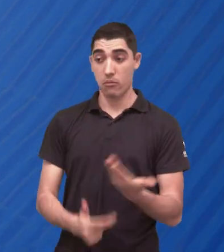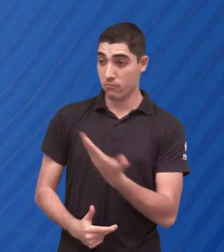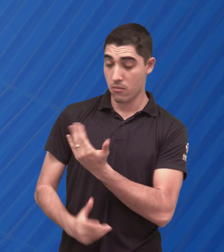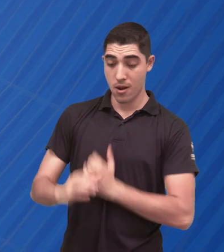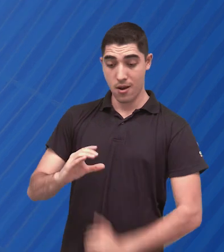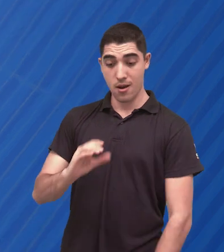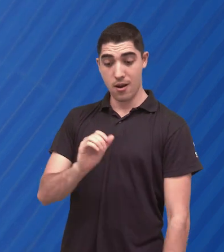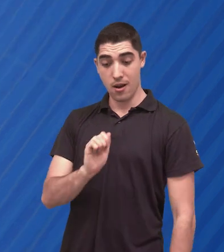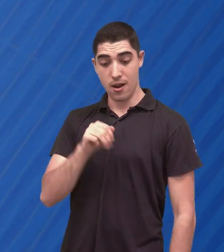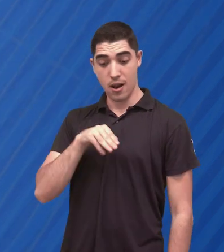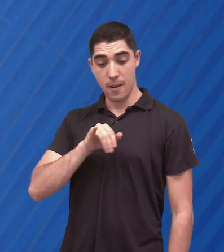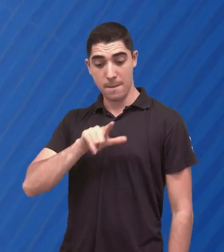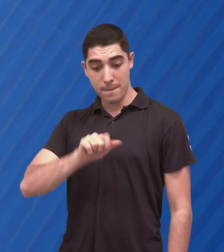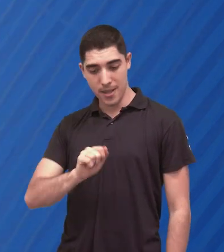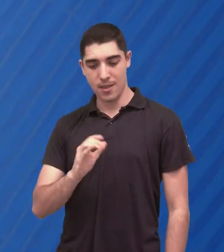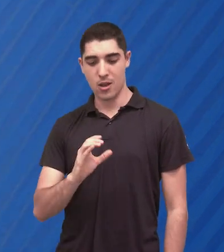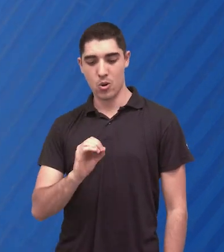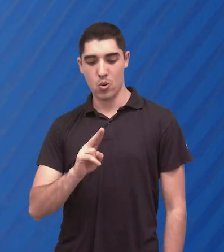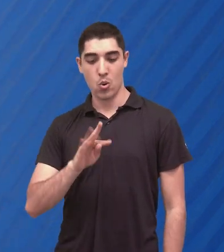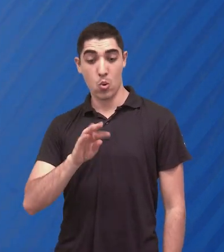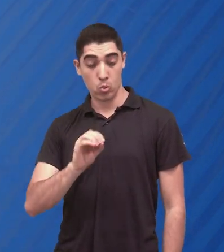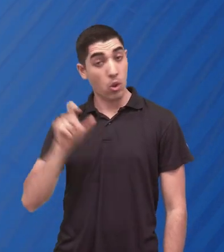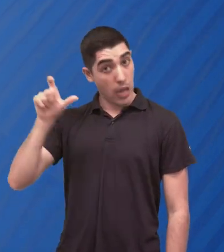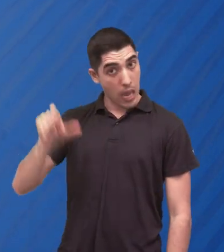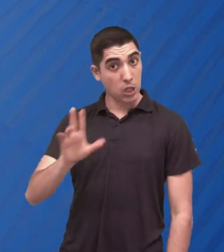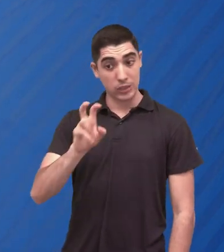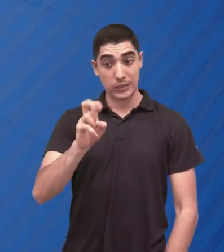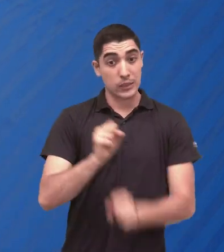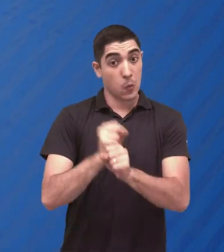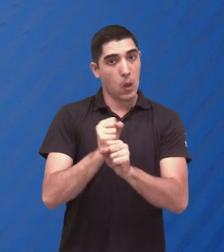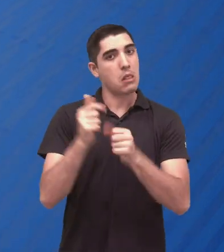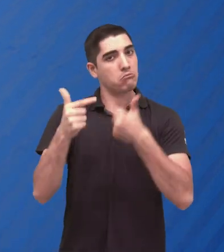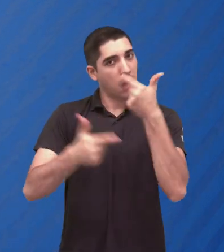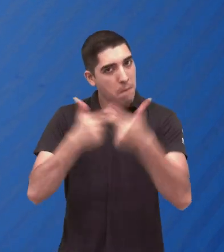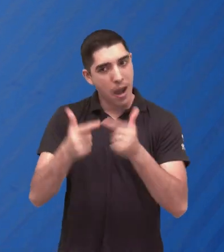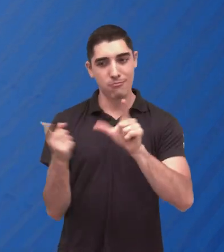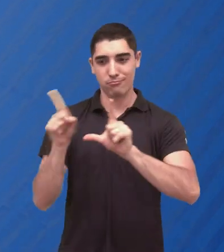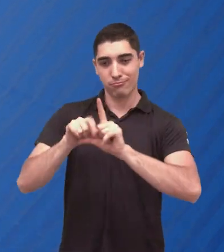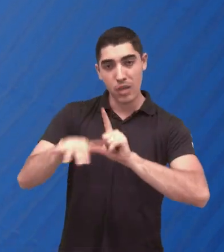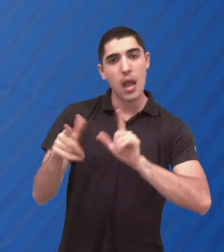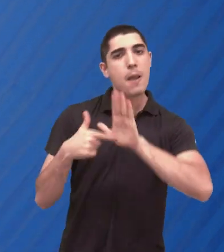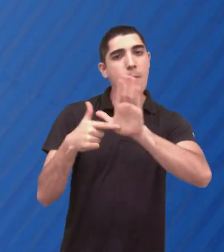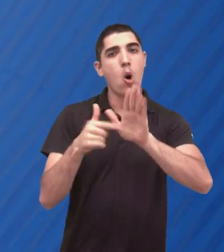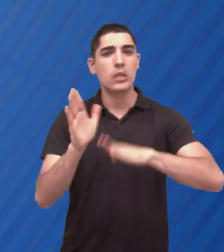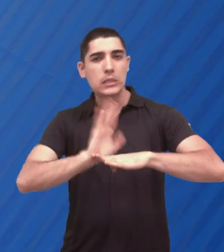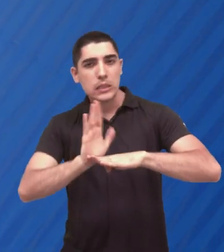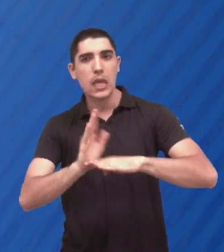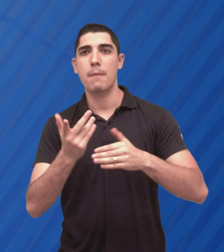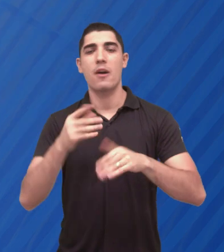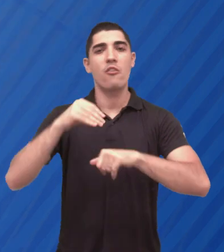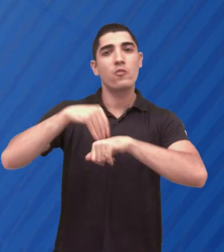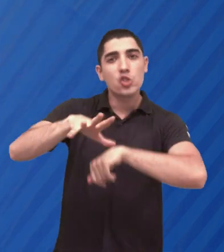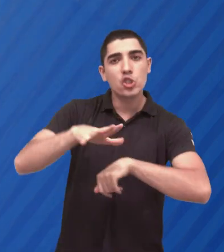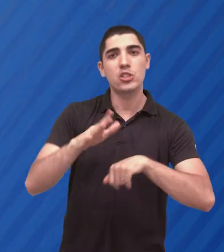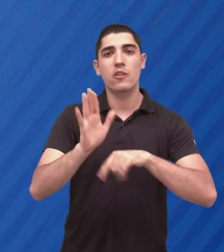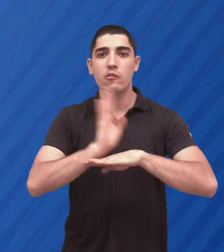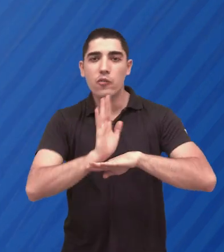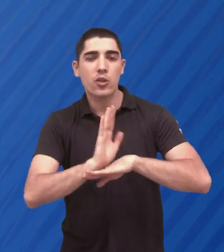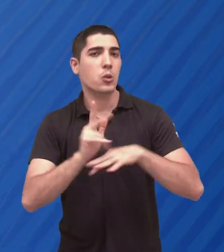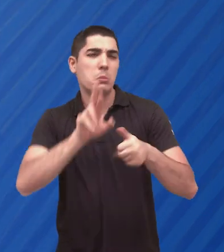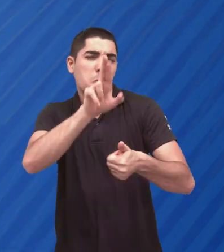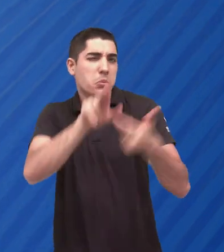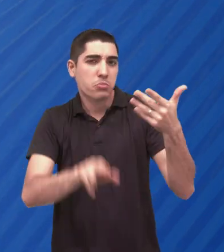Camila Couto, criadora de conteúdo há 5 anos. Ela fala sobre cinema e dá dicas de filmes e até faz